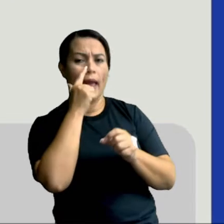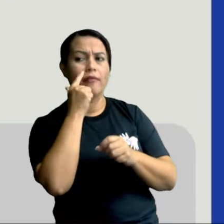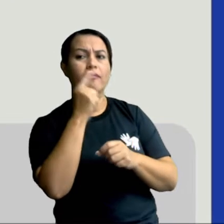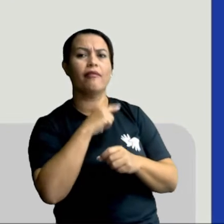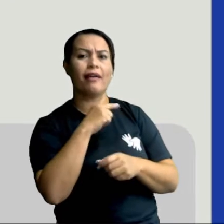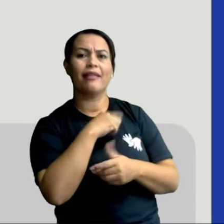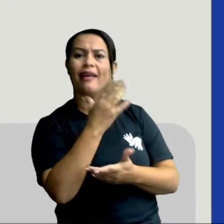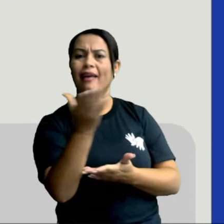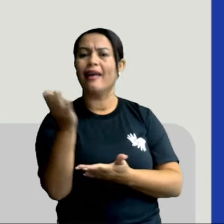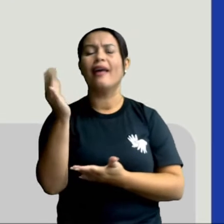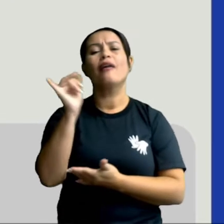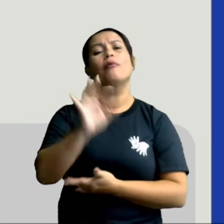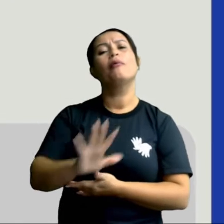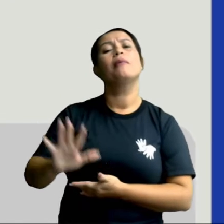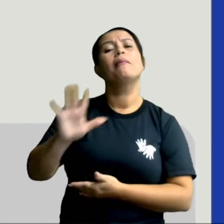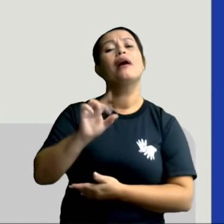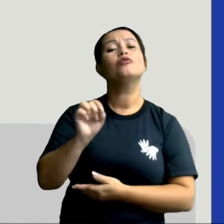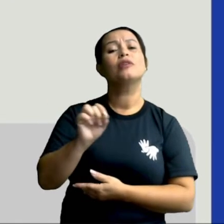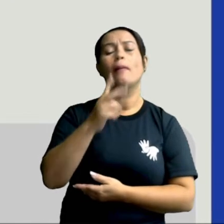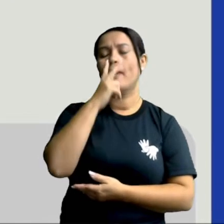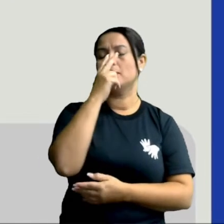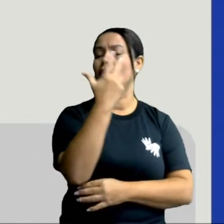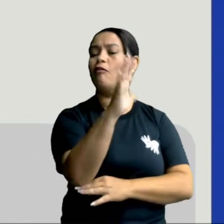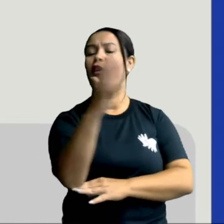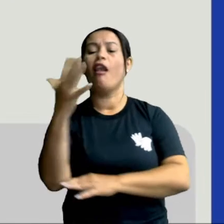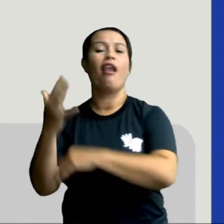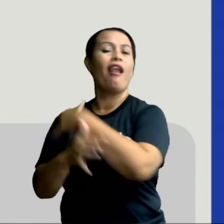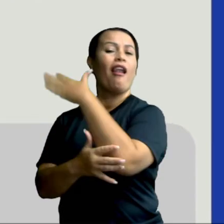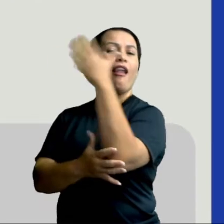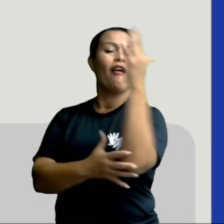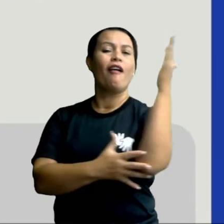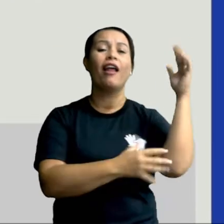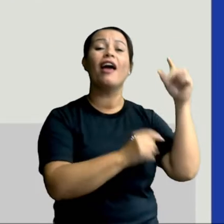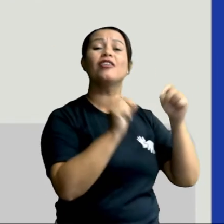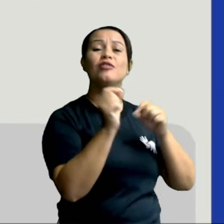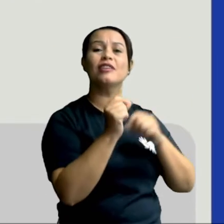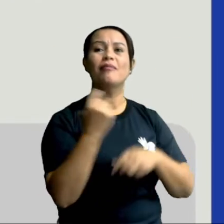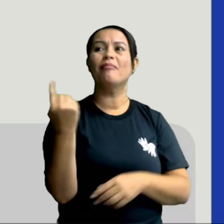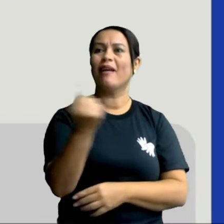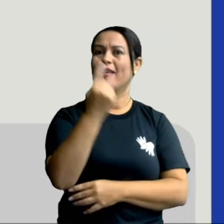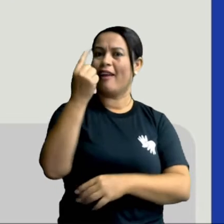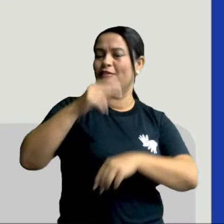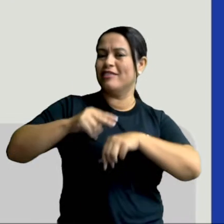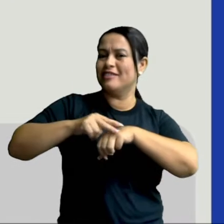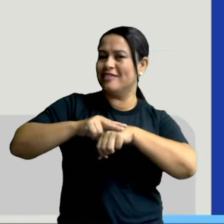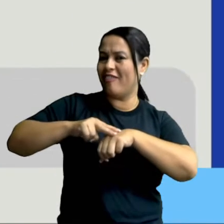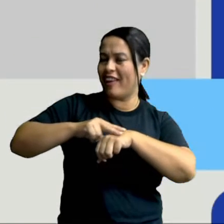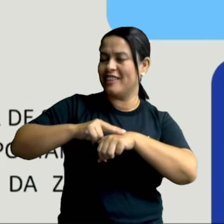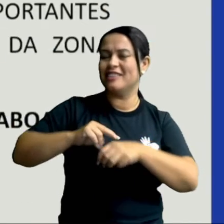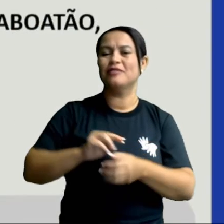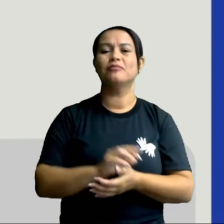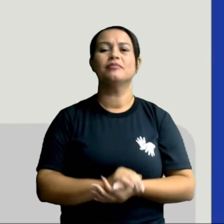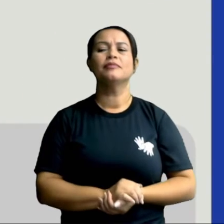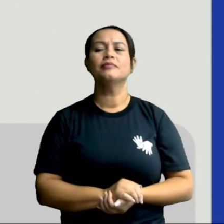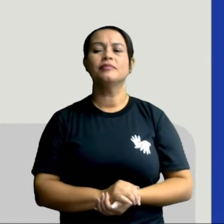tipo, né? Uma vegetação de floresta com árvores exuberantes e verdes, né?